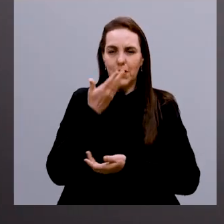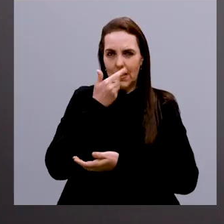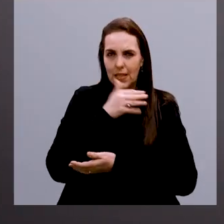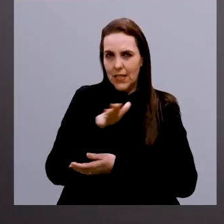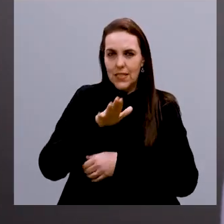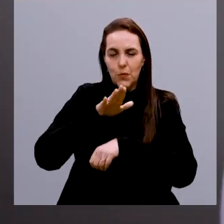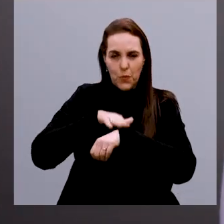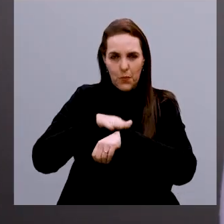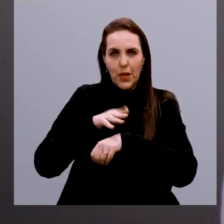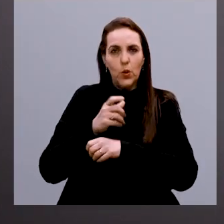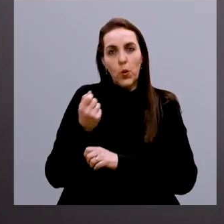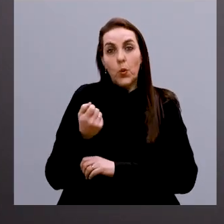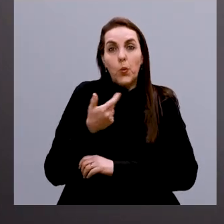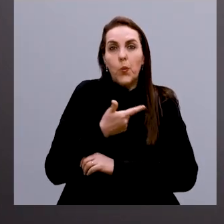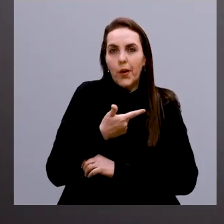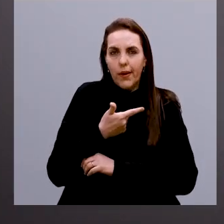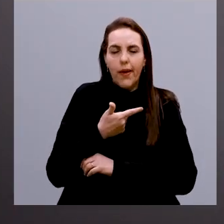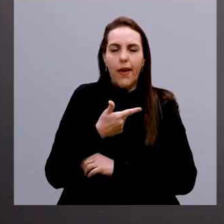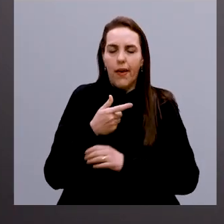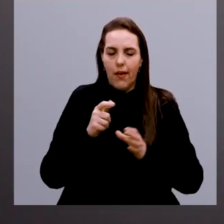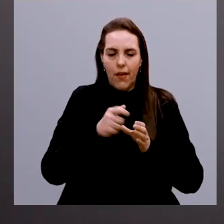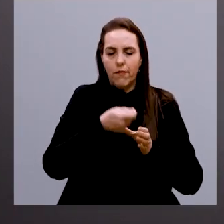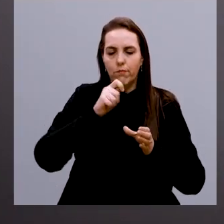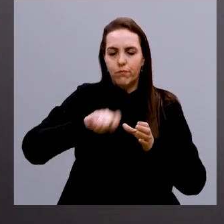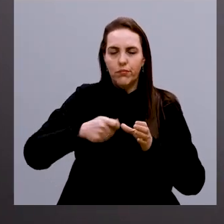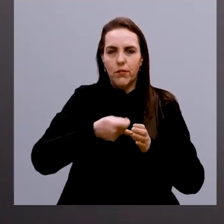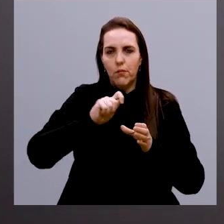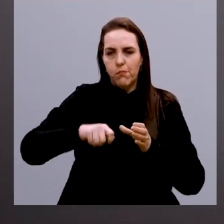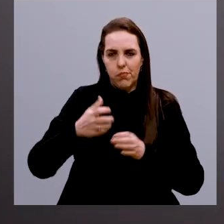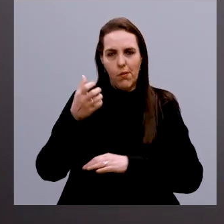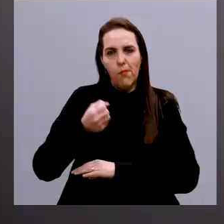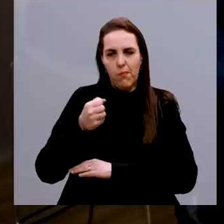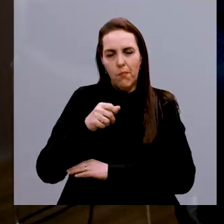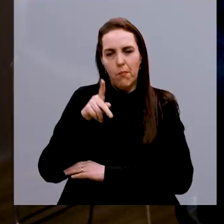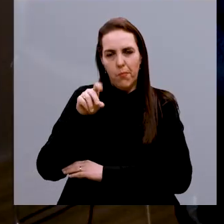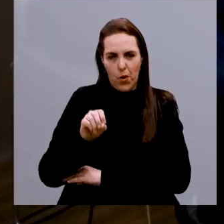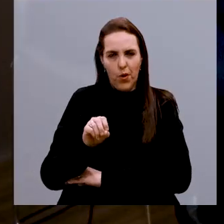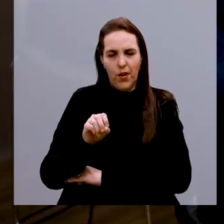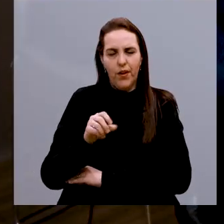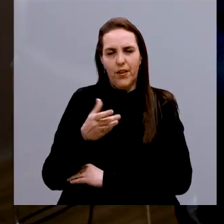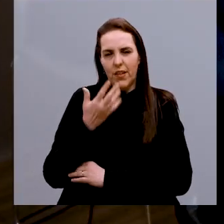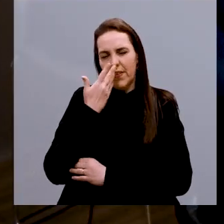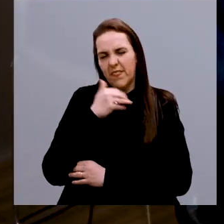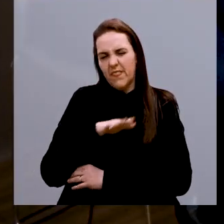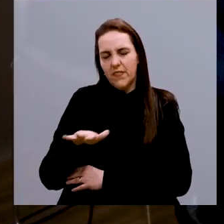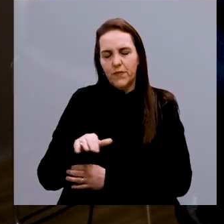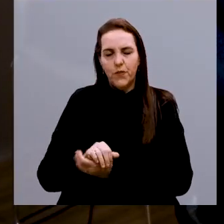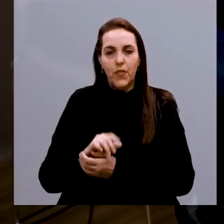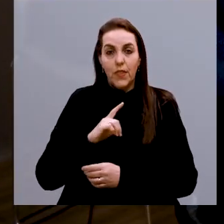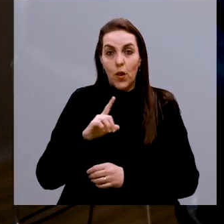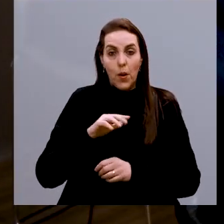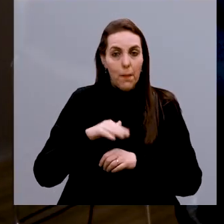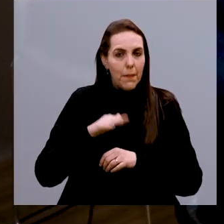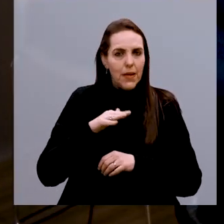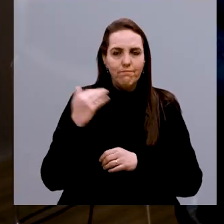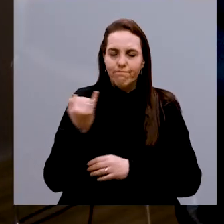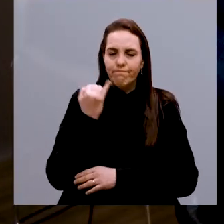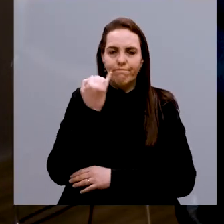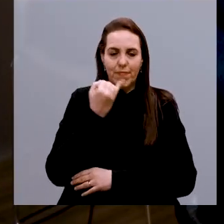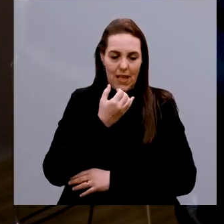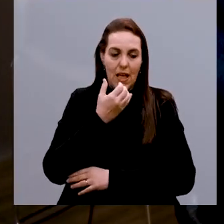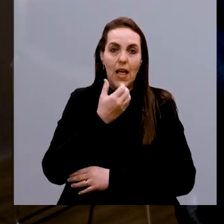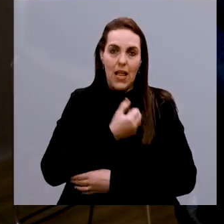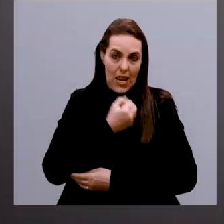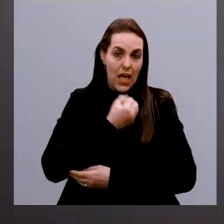a criança naquele momento do que uma fórmula infantil, né? Então, nesse primeiro momento, né, Bruna? Esse leite que a gente